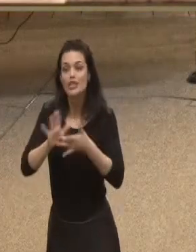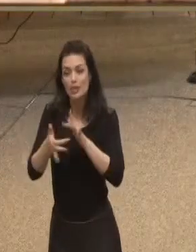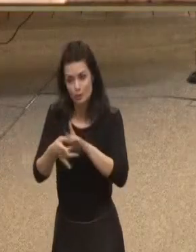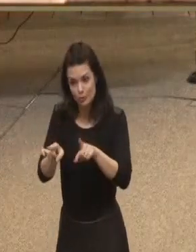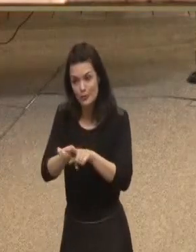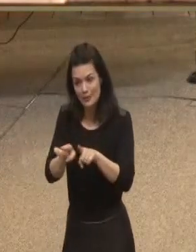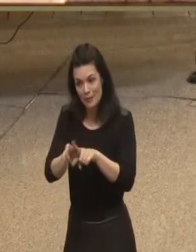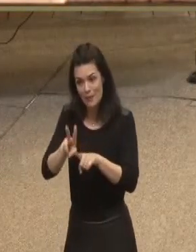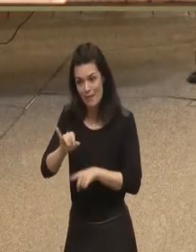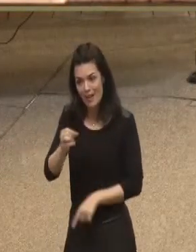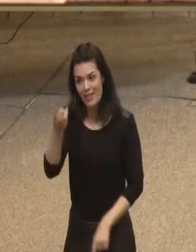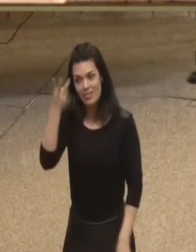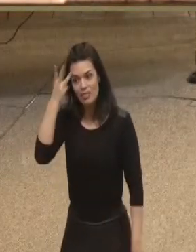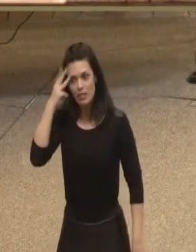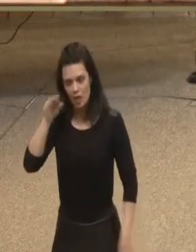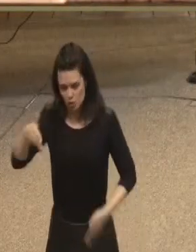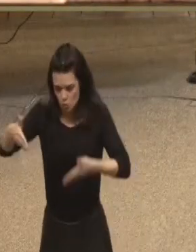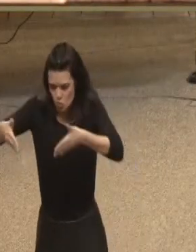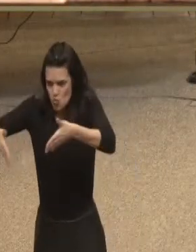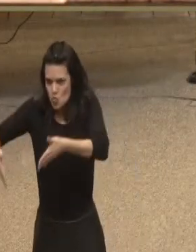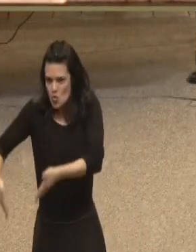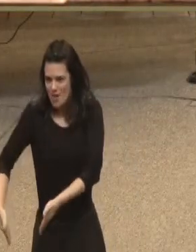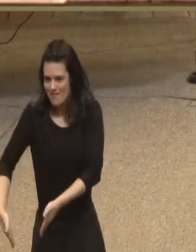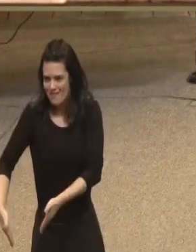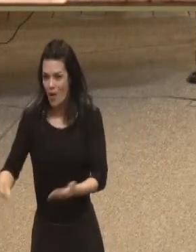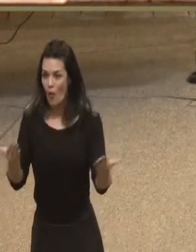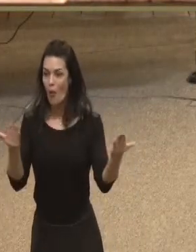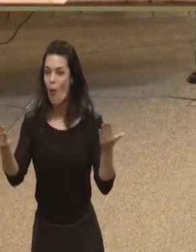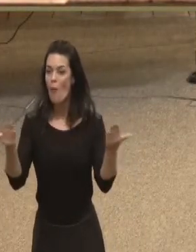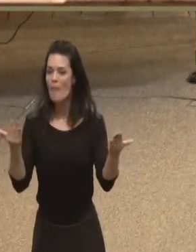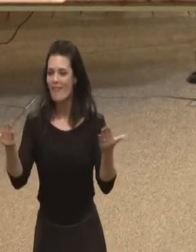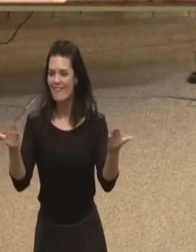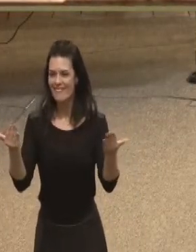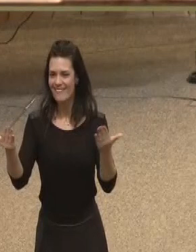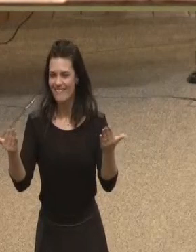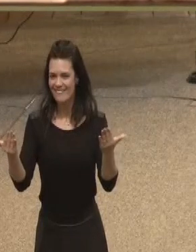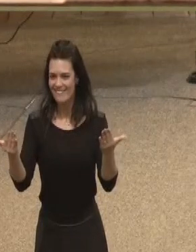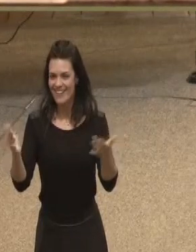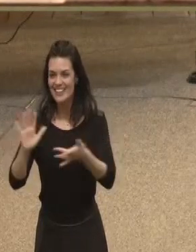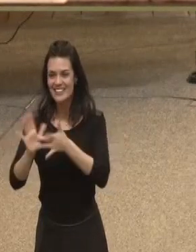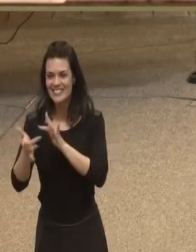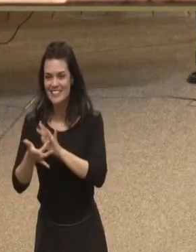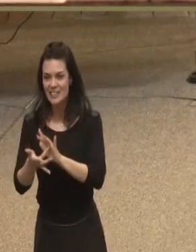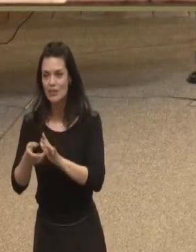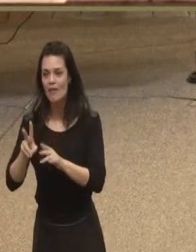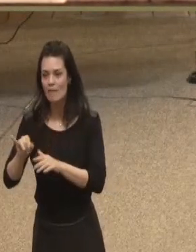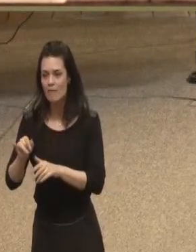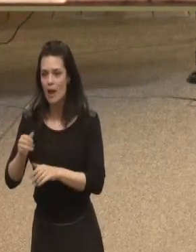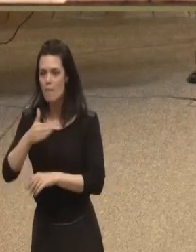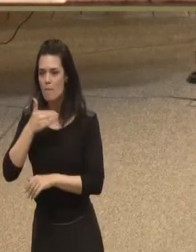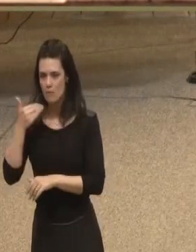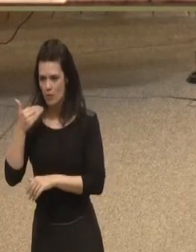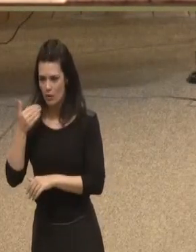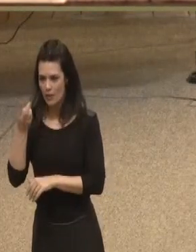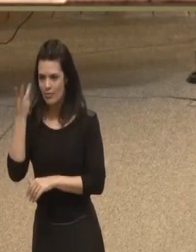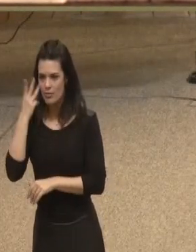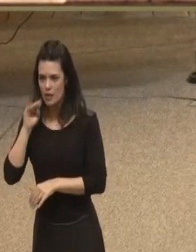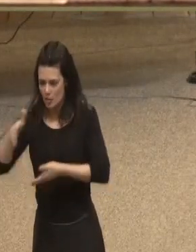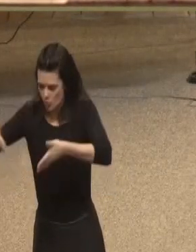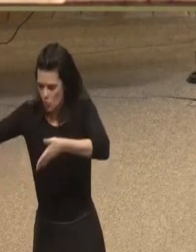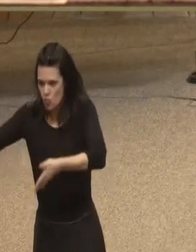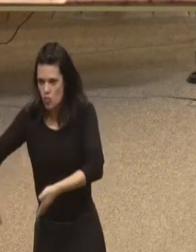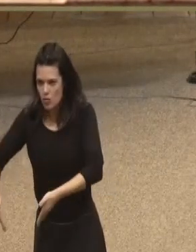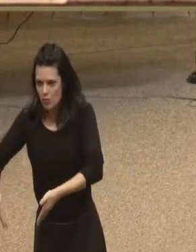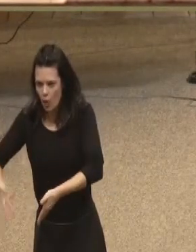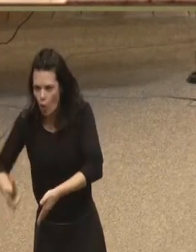dias sepultado, mas a sepultura e a morte não o venceriam, ele ressuscitaria. Jesus então deu a